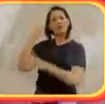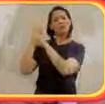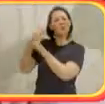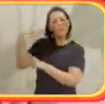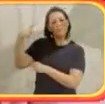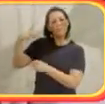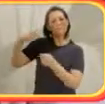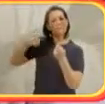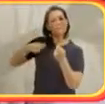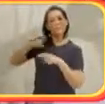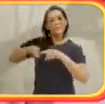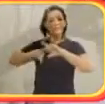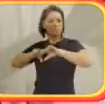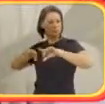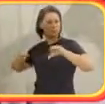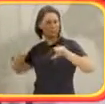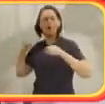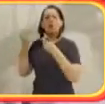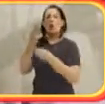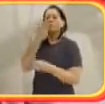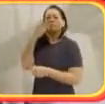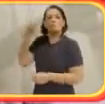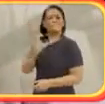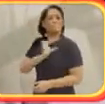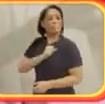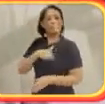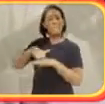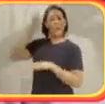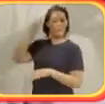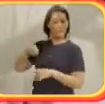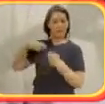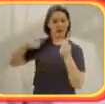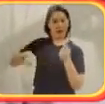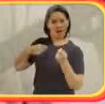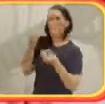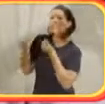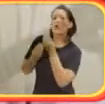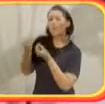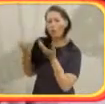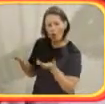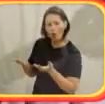Banda. Tem 6 integrantes da minha banda e